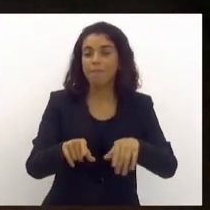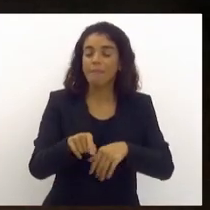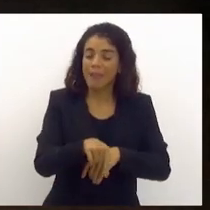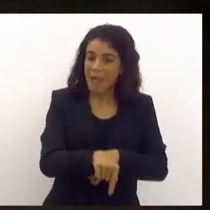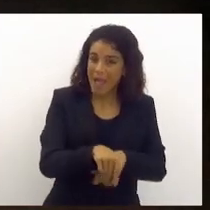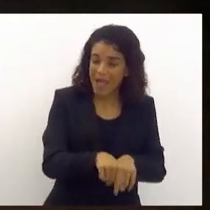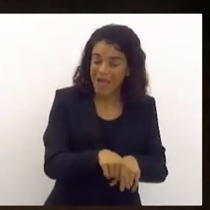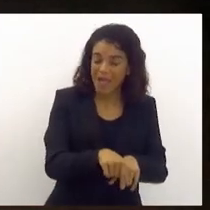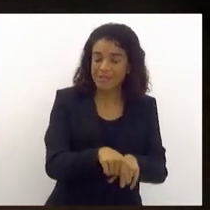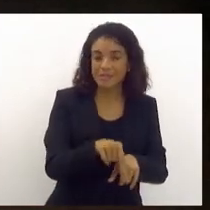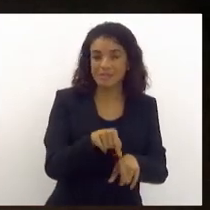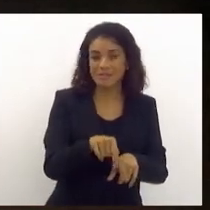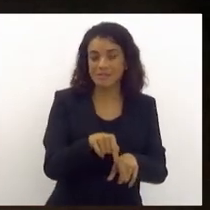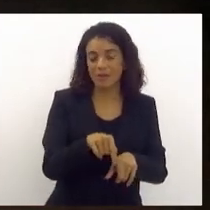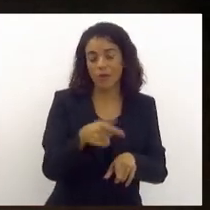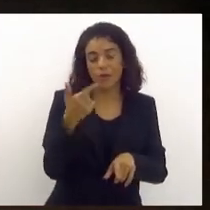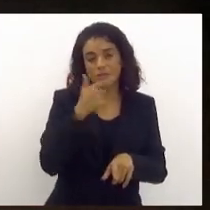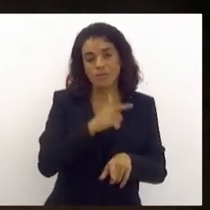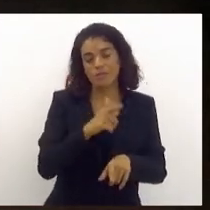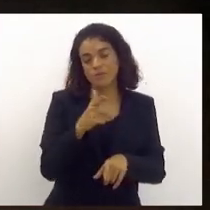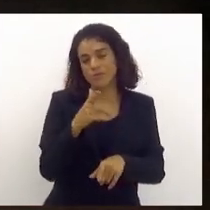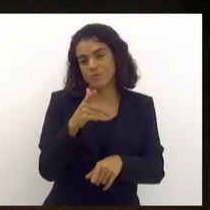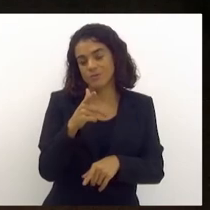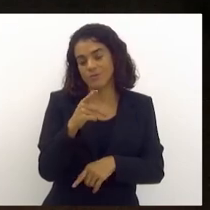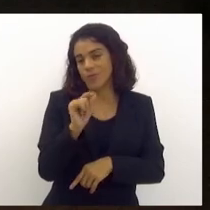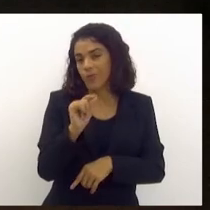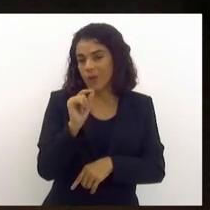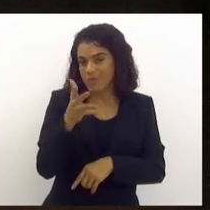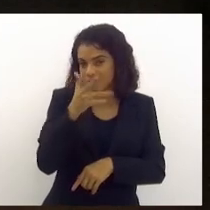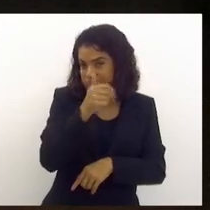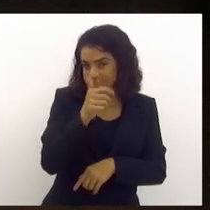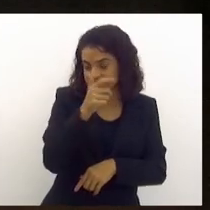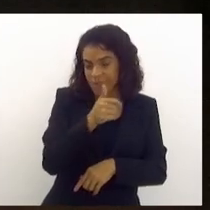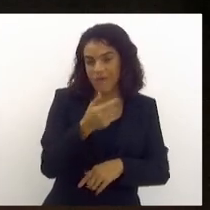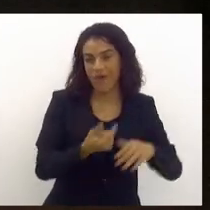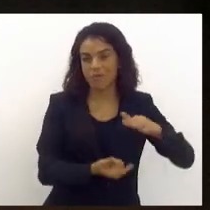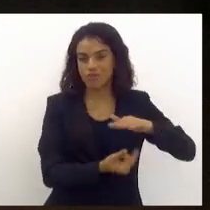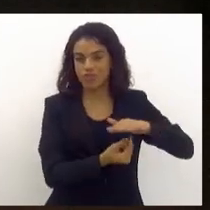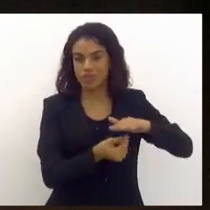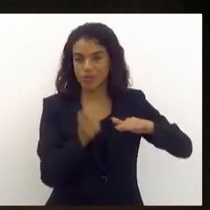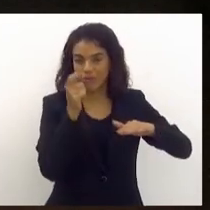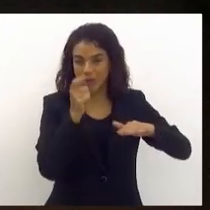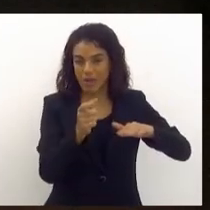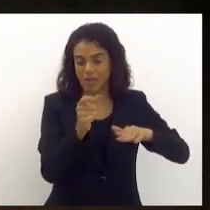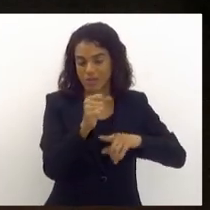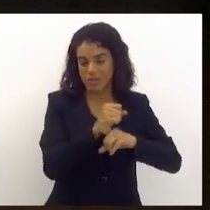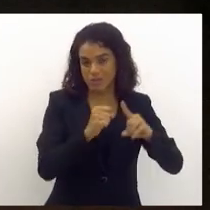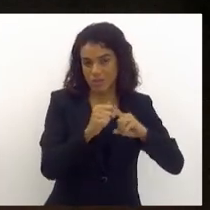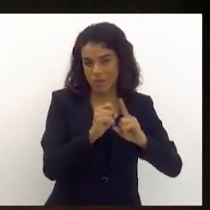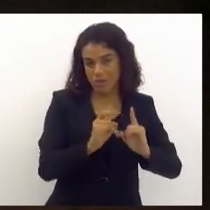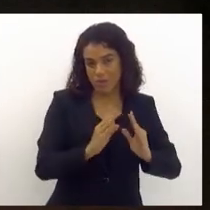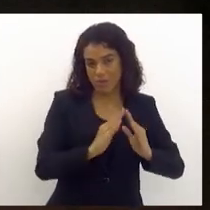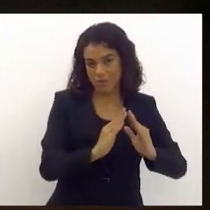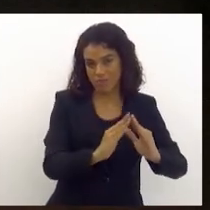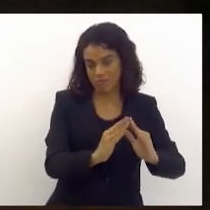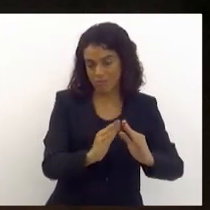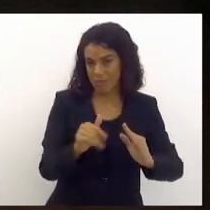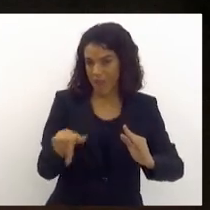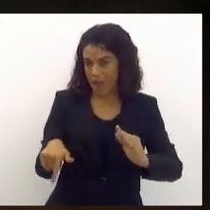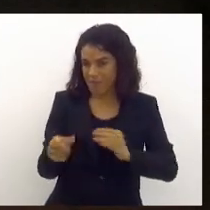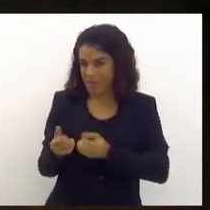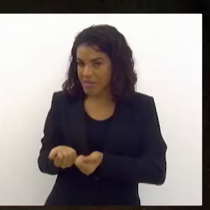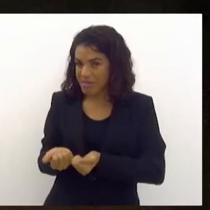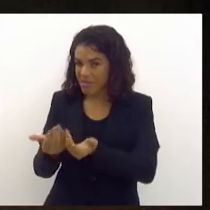dessa vez conseguiu salvar o seu Fundo Estadual de Habitação e Interesse Social. Mas nós não vamos entregar as outras políticas